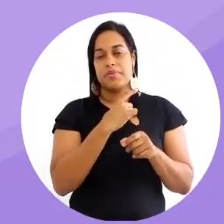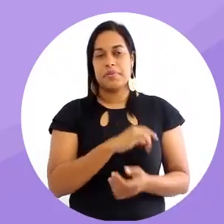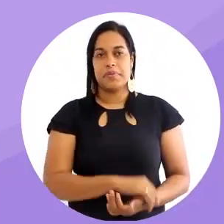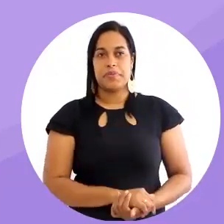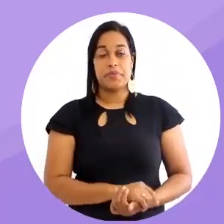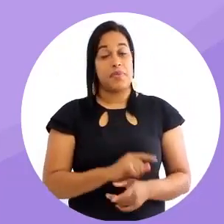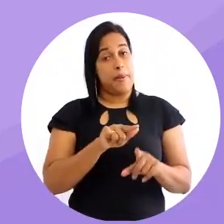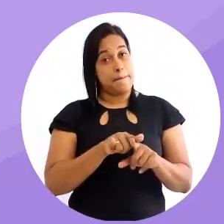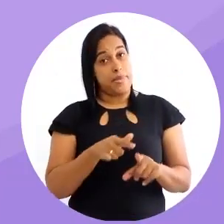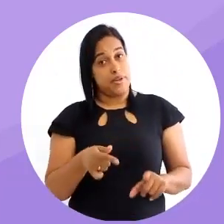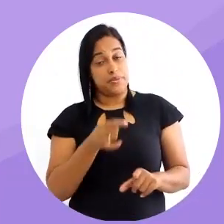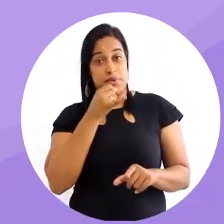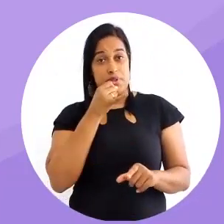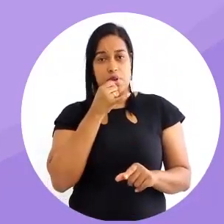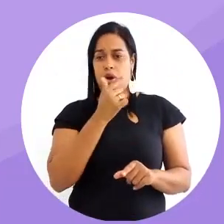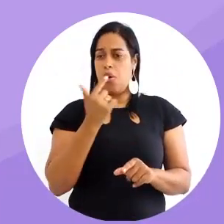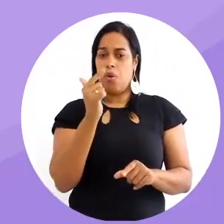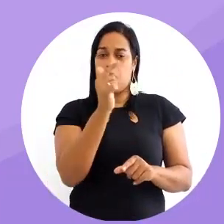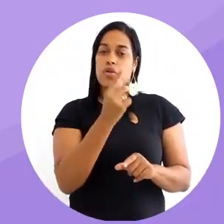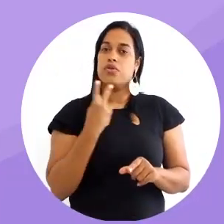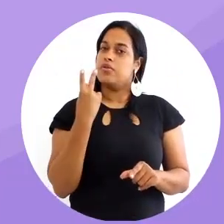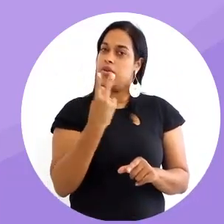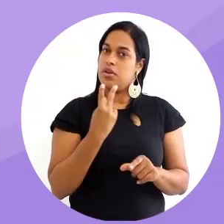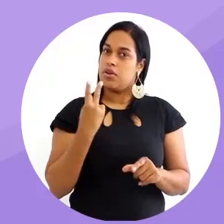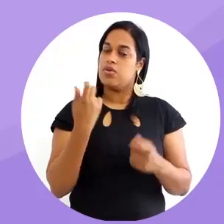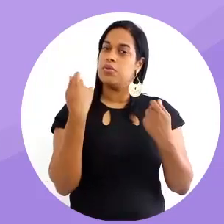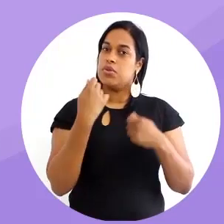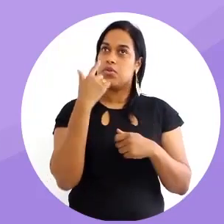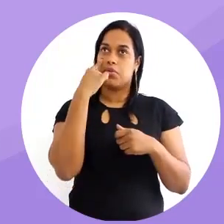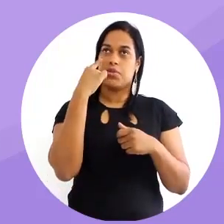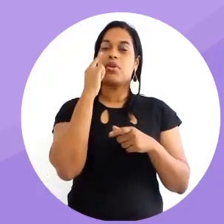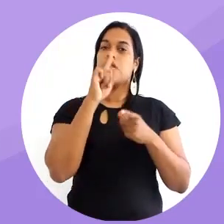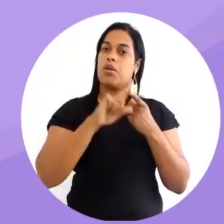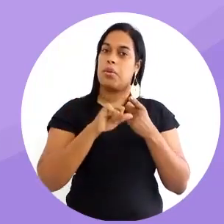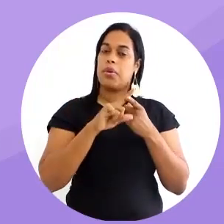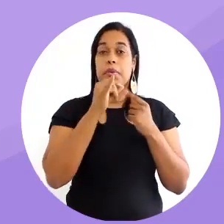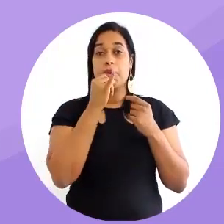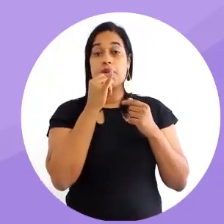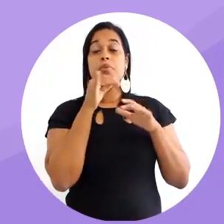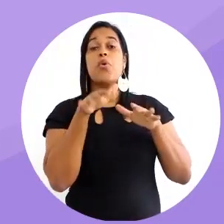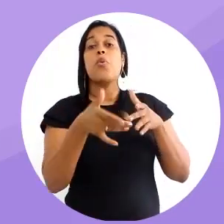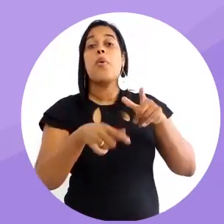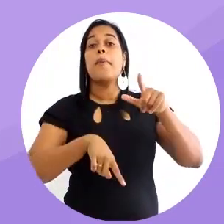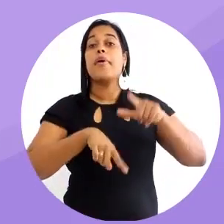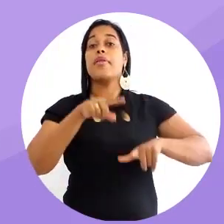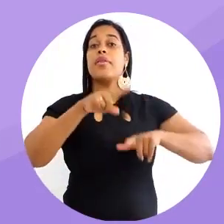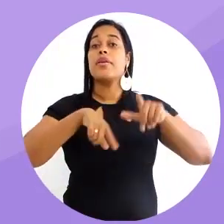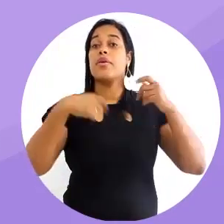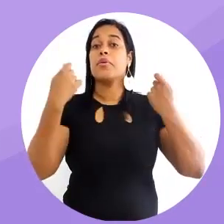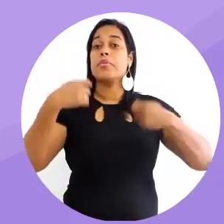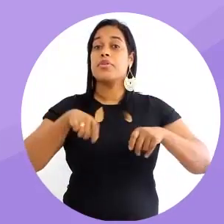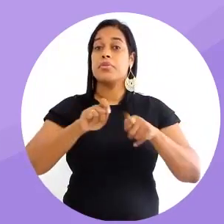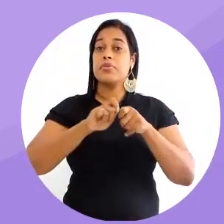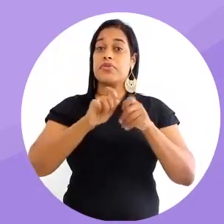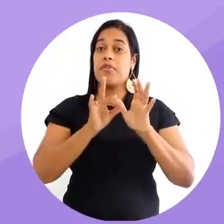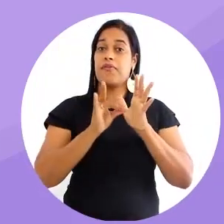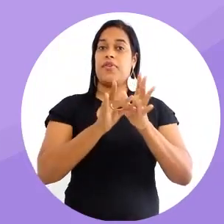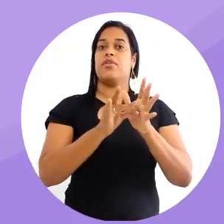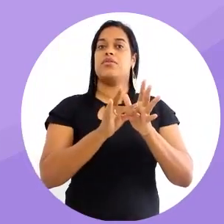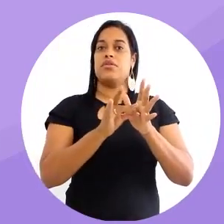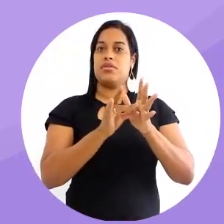pedra, certo? Mas outros valores têm que ser levados em consideração, como por exemplo, qual material vai ser necessário para